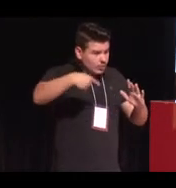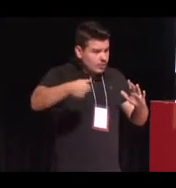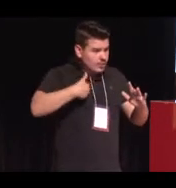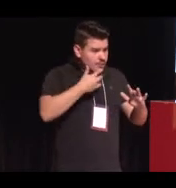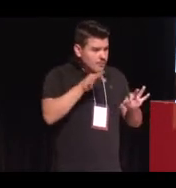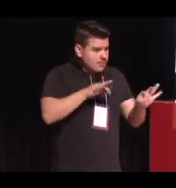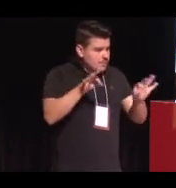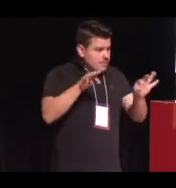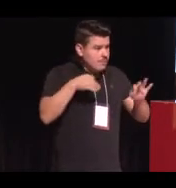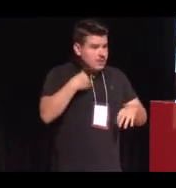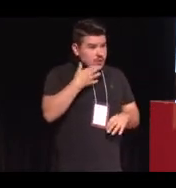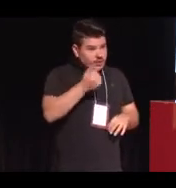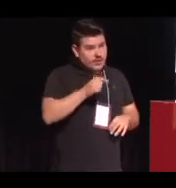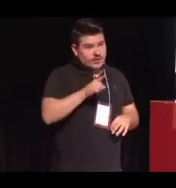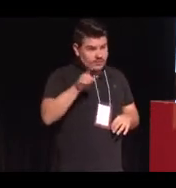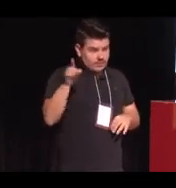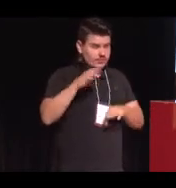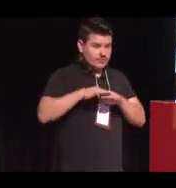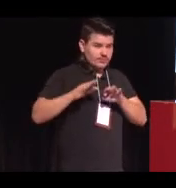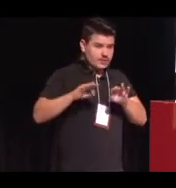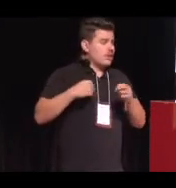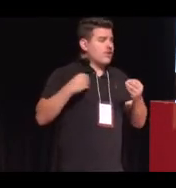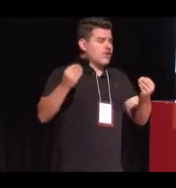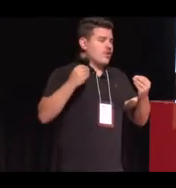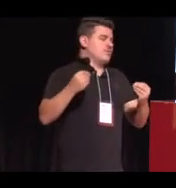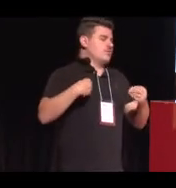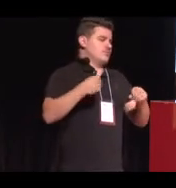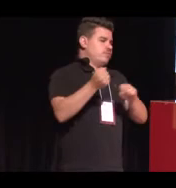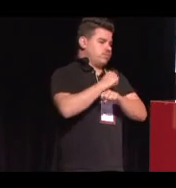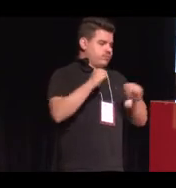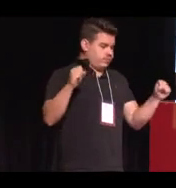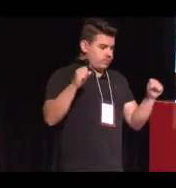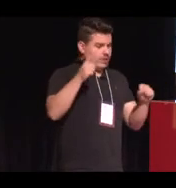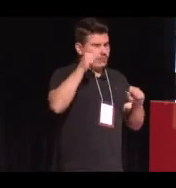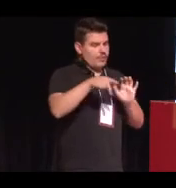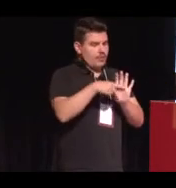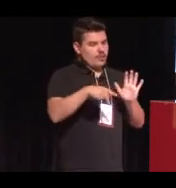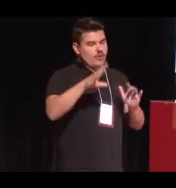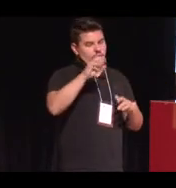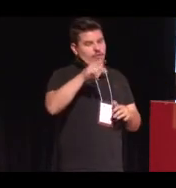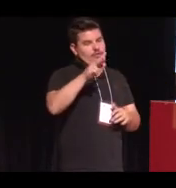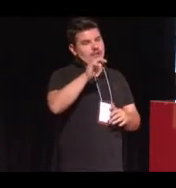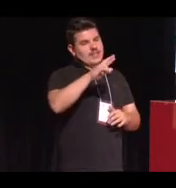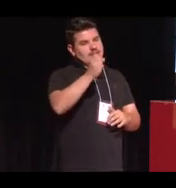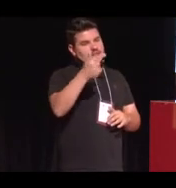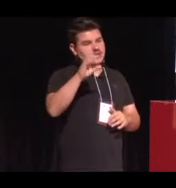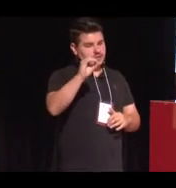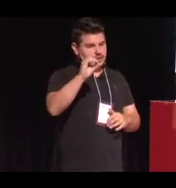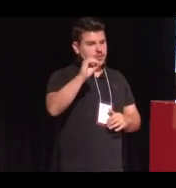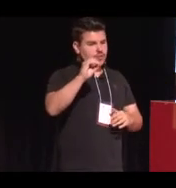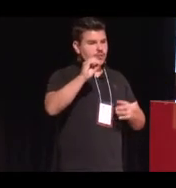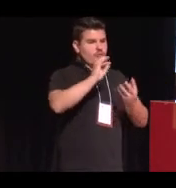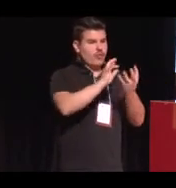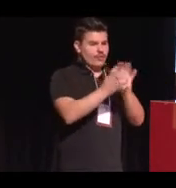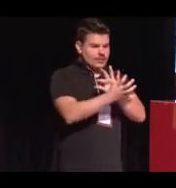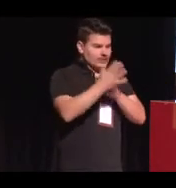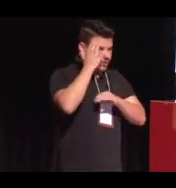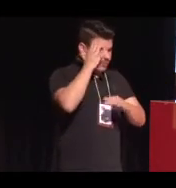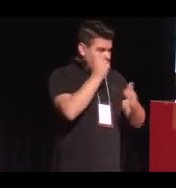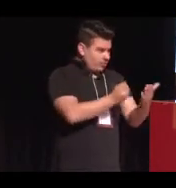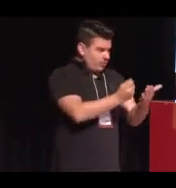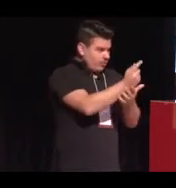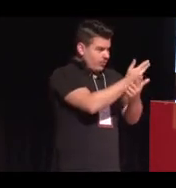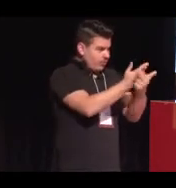estavam no backlog, a melhoria seria assim, irrisória de conversão. Conversão mesmo, quando você vai comprar alguma coisa e o